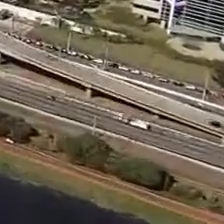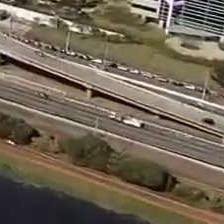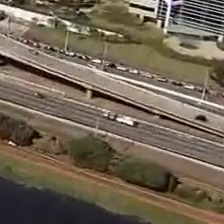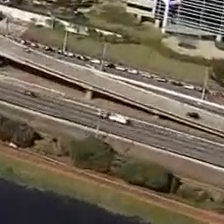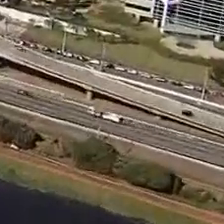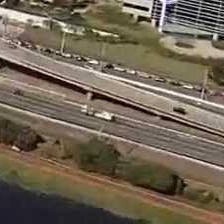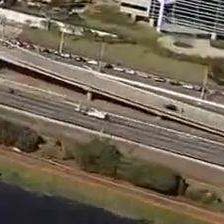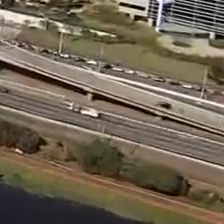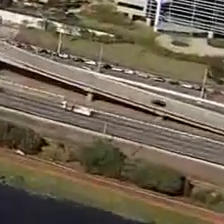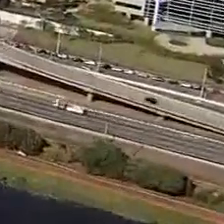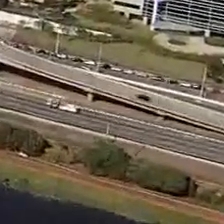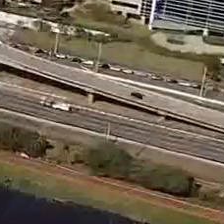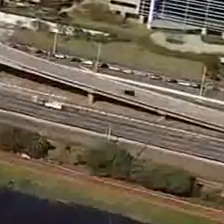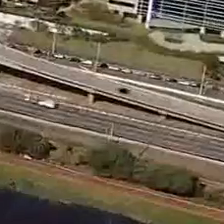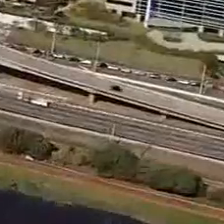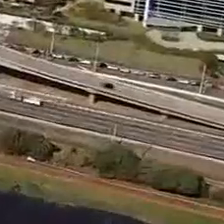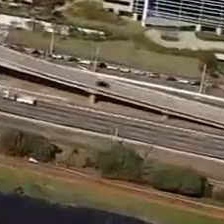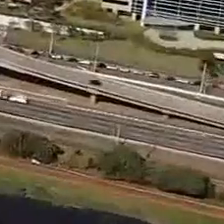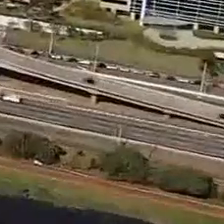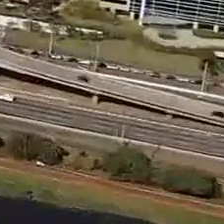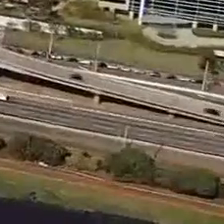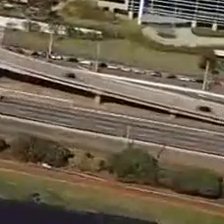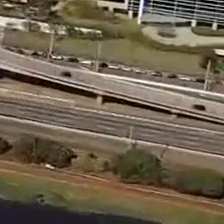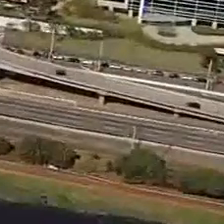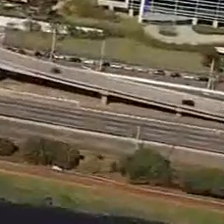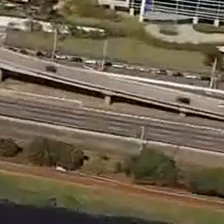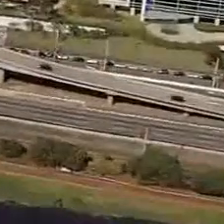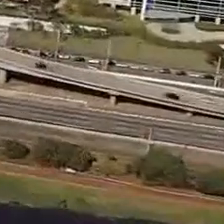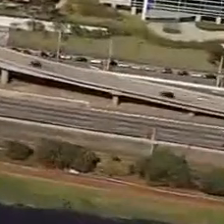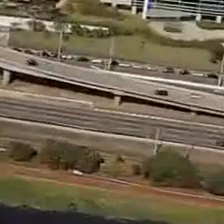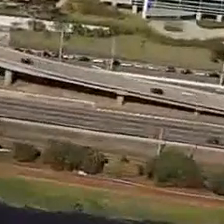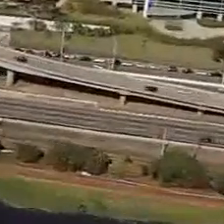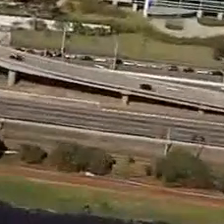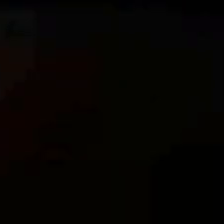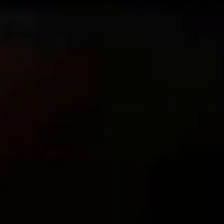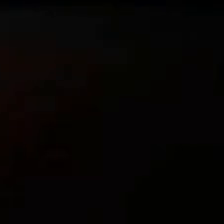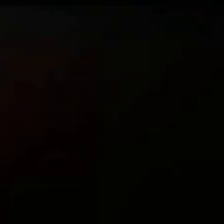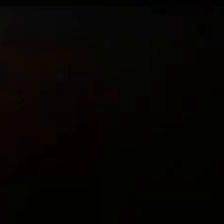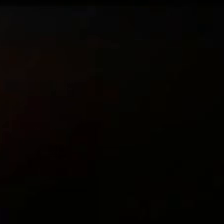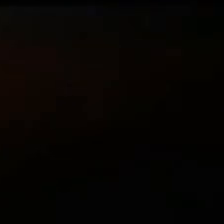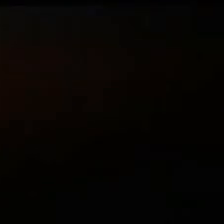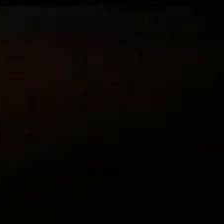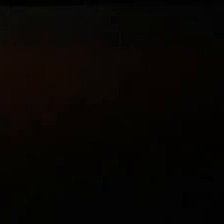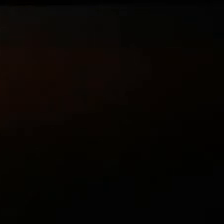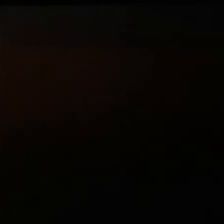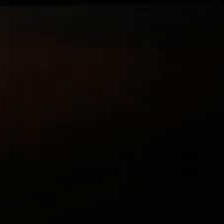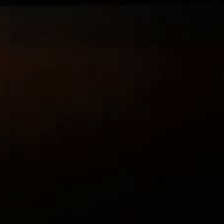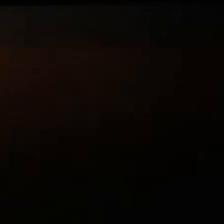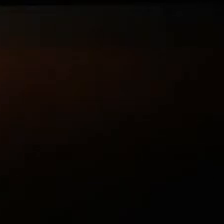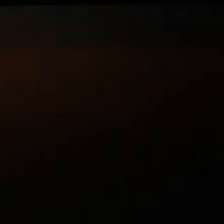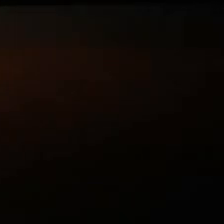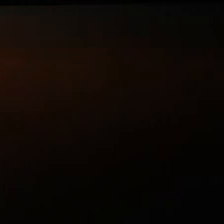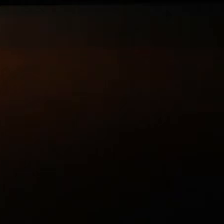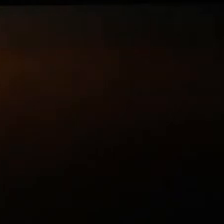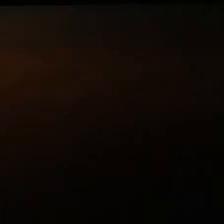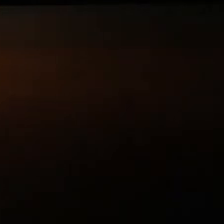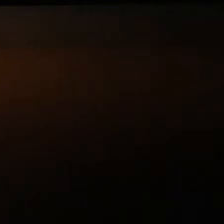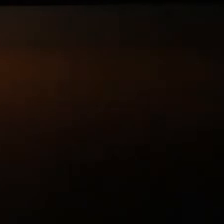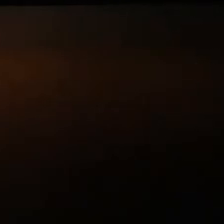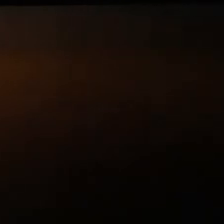igualdade, conseguimos conquistar com o braço forte. Em teu seio,